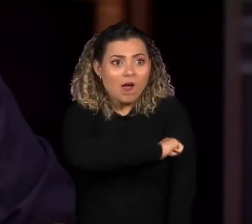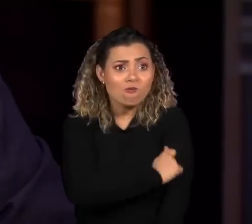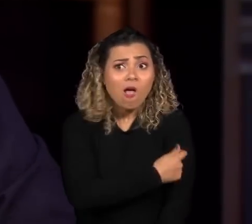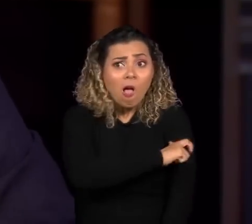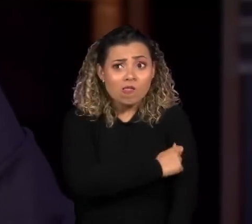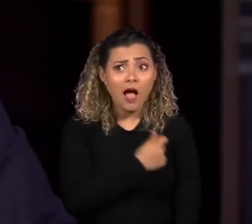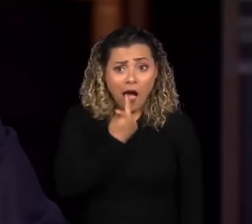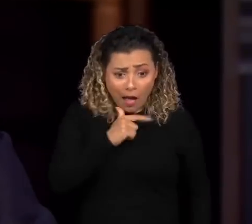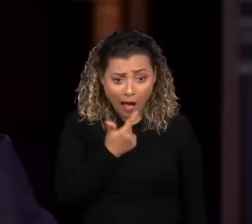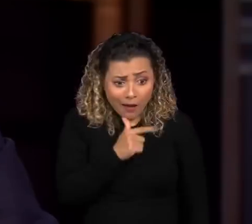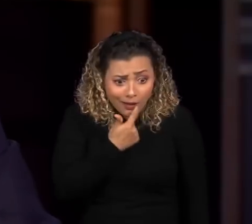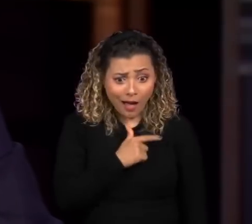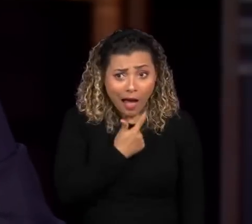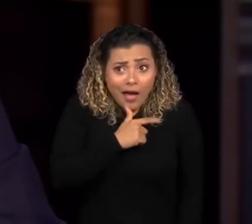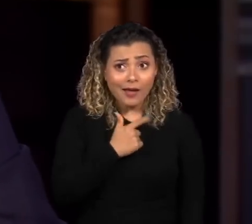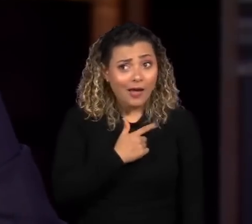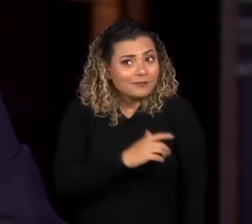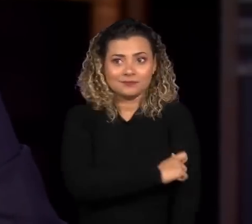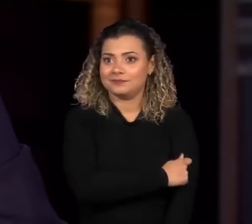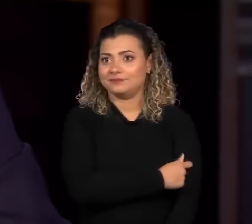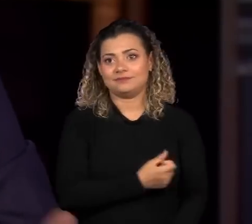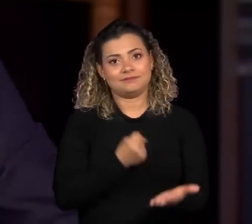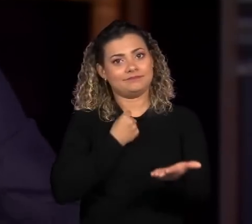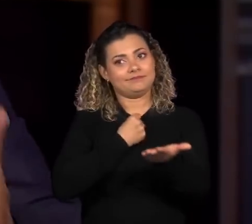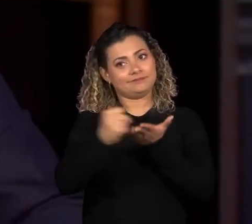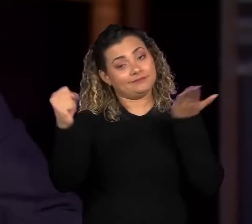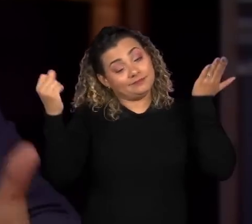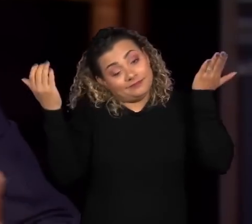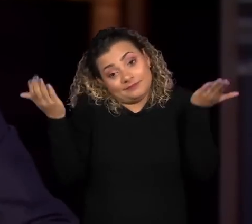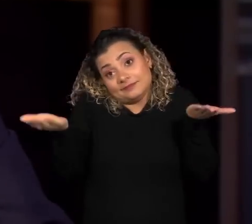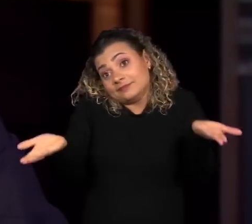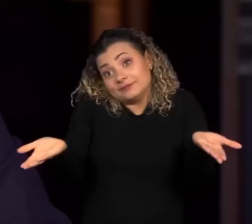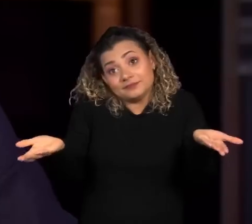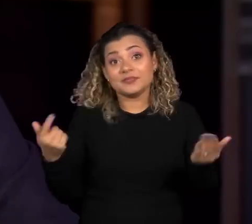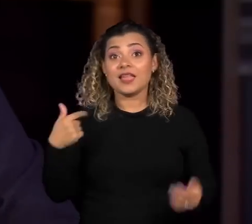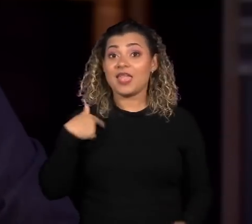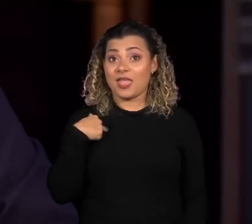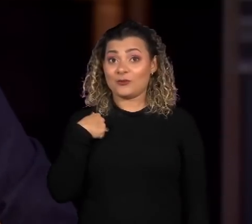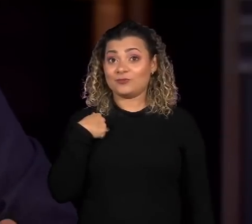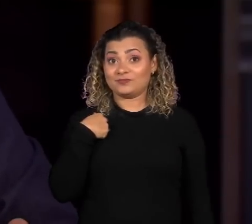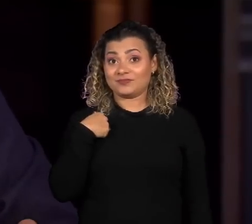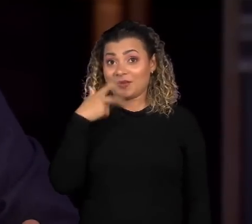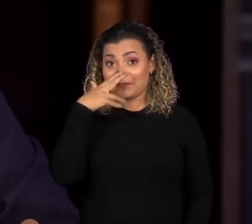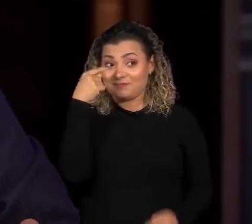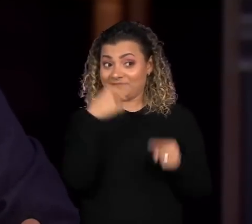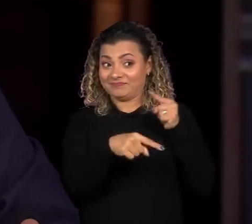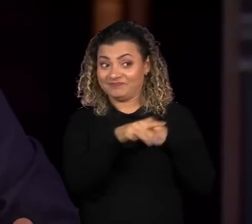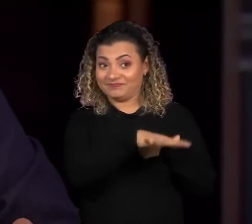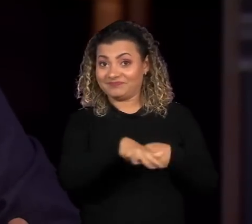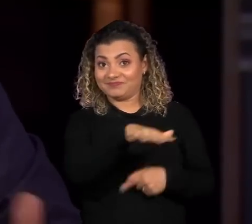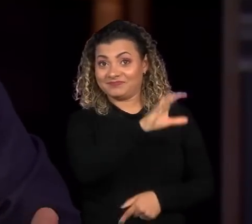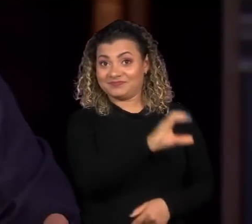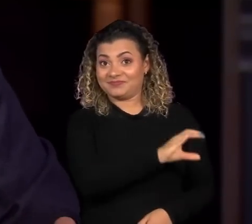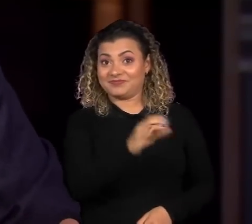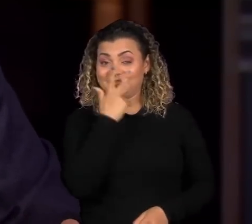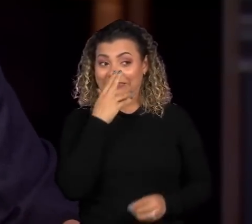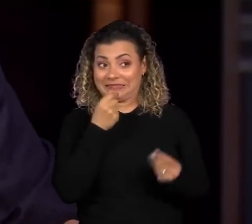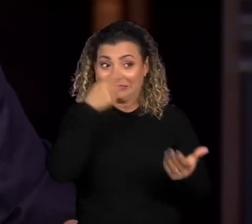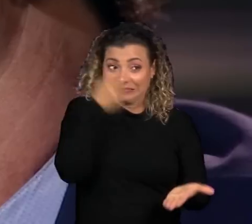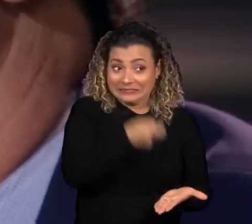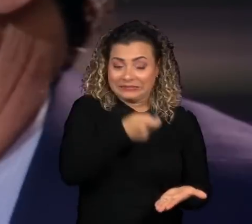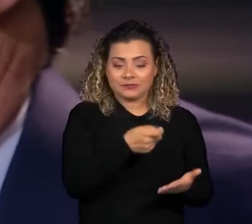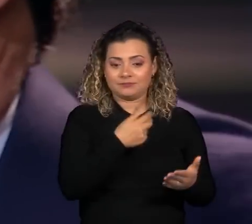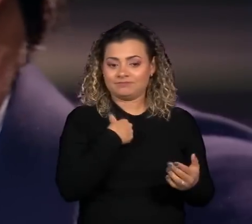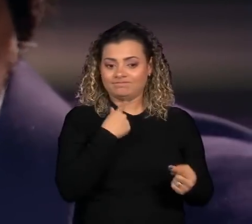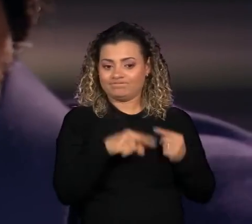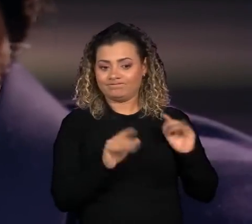beliscava. Terrível isso, terrível. E aí não teve jeito. Eu senti que talvez eu não fosse me dar bem num ambiente assim tão rigoroso. E